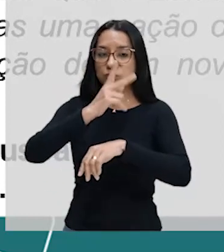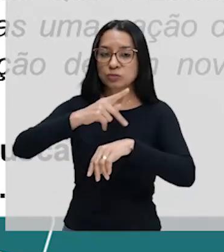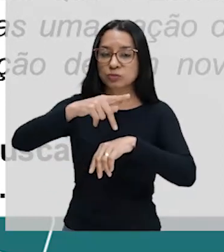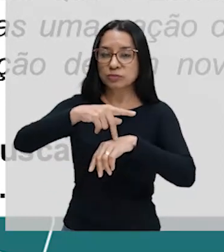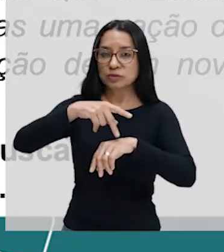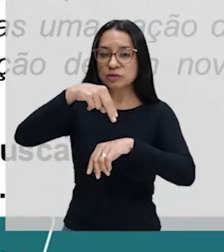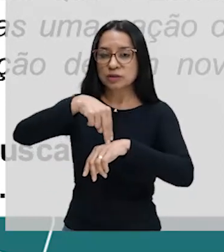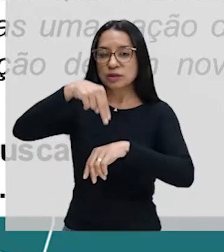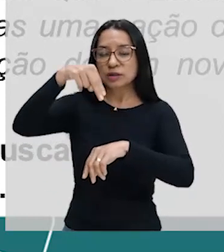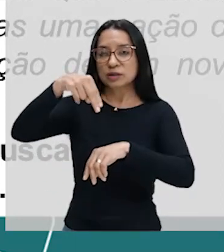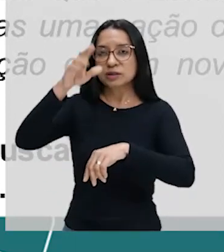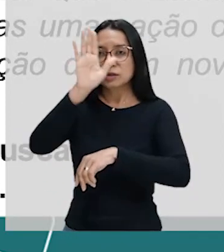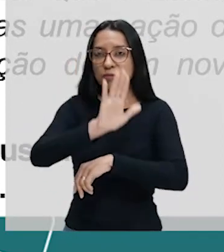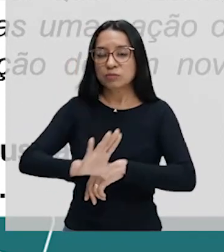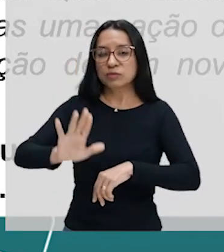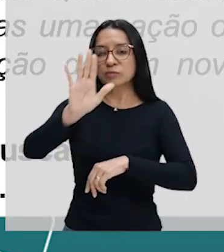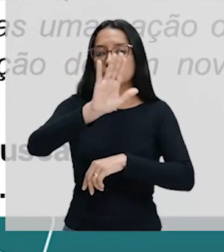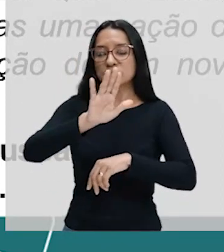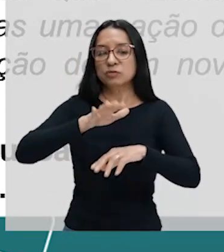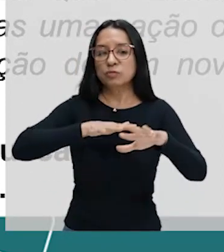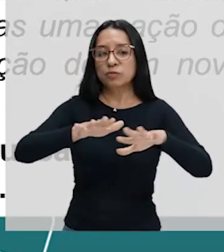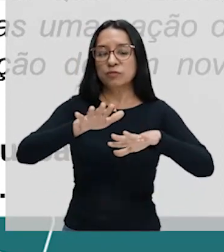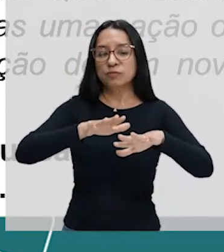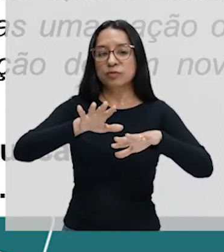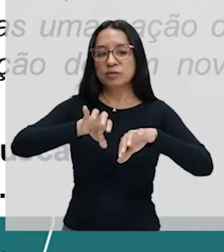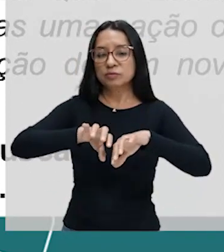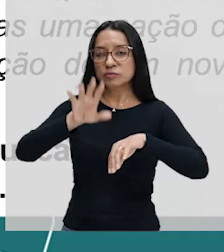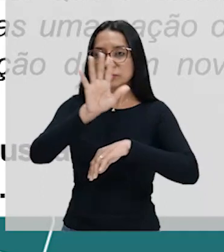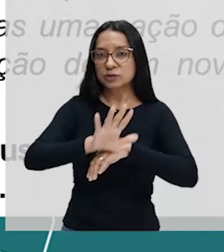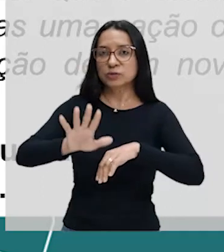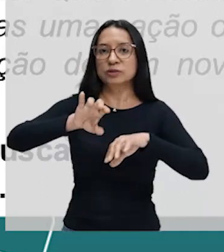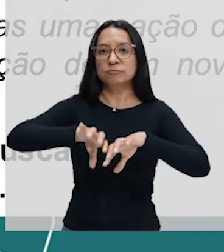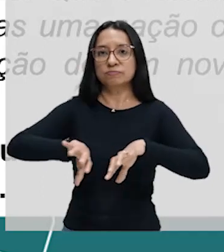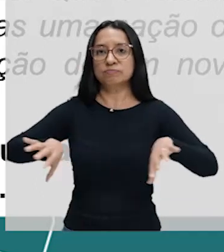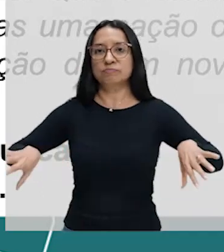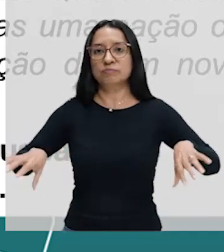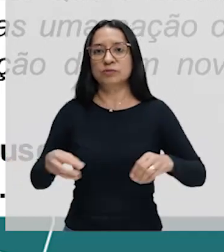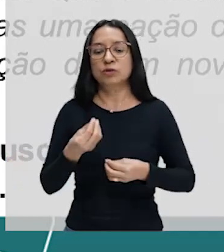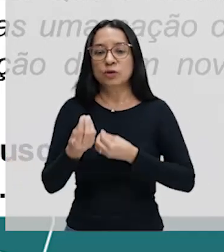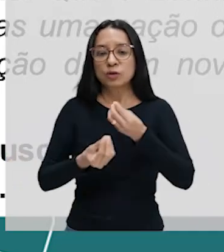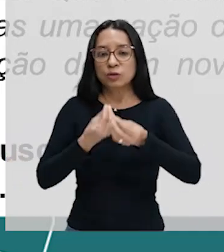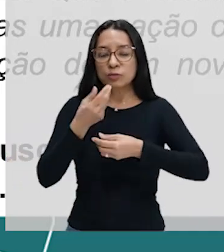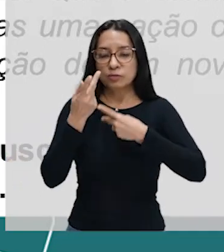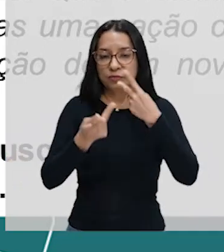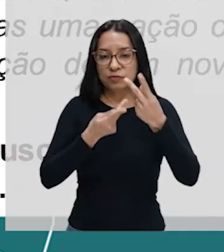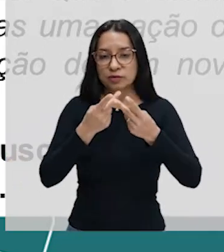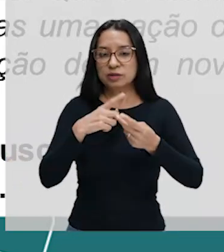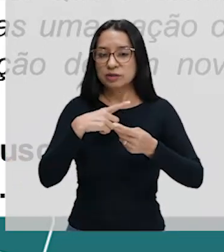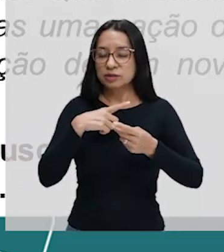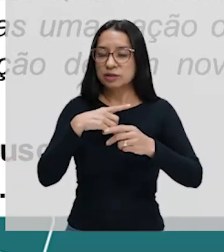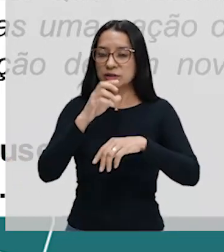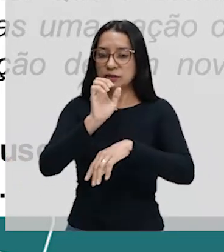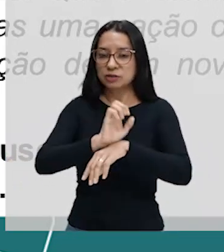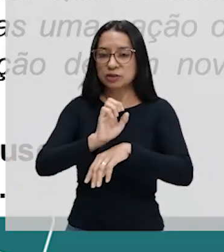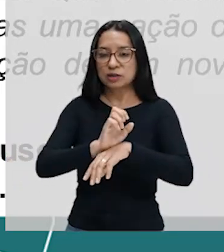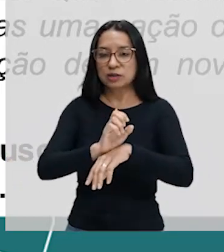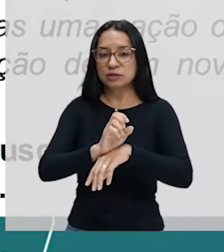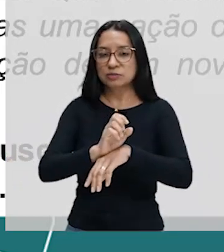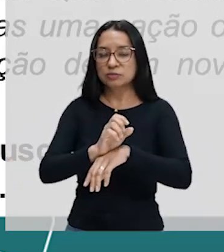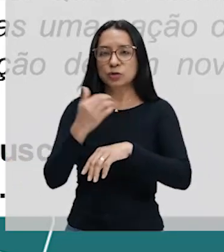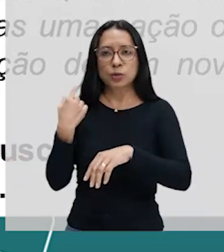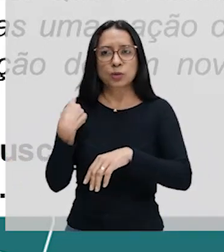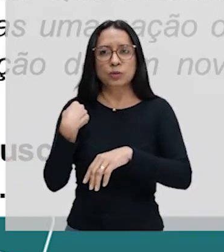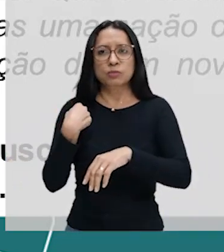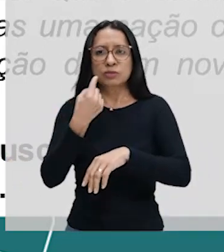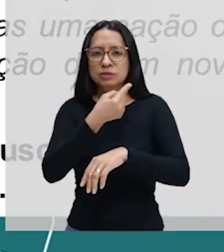nação e da pátria e destes movimentos nacionalistas e separatistas? Como eu te disse, vão existir estados onde nem todos os